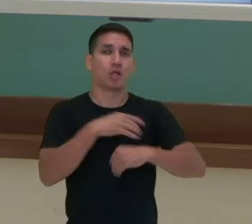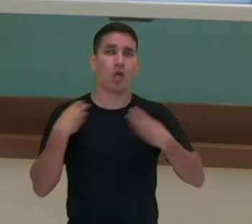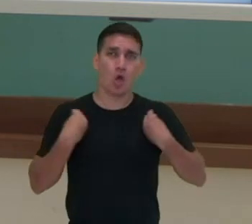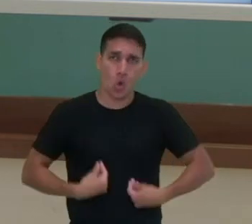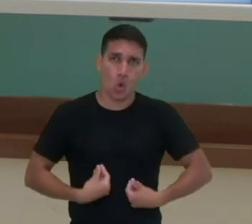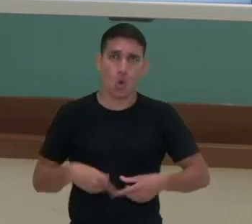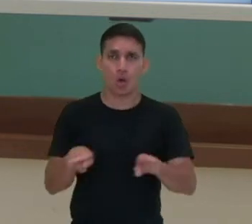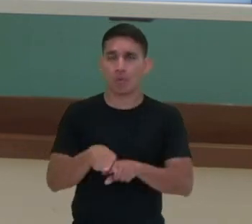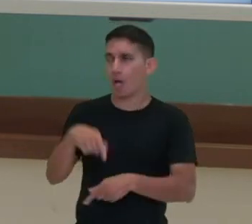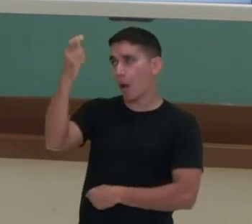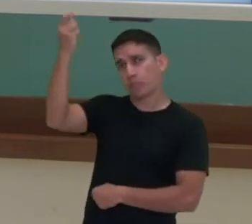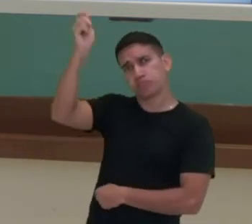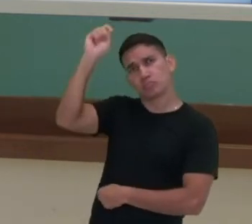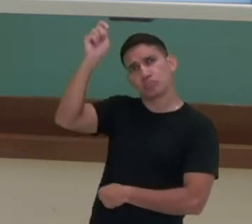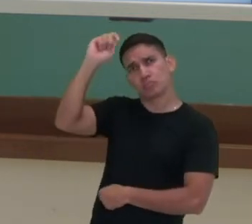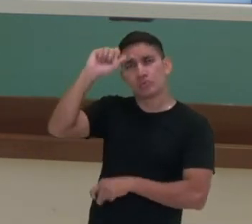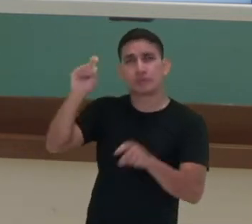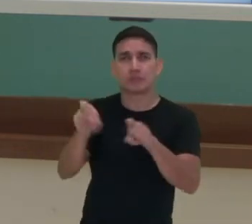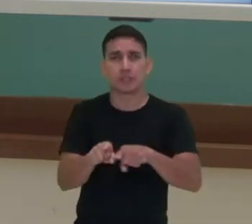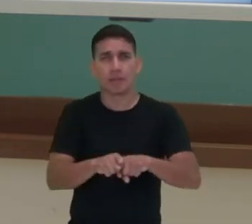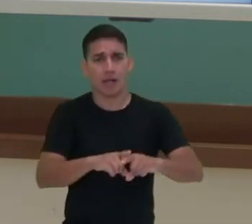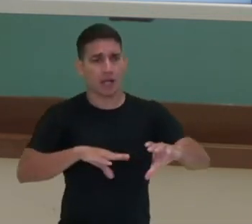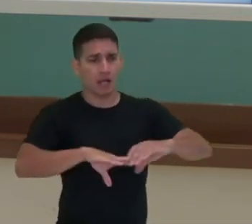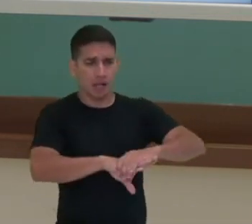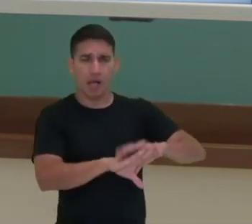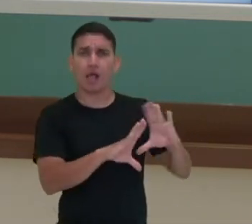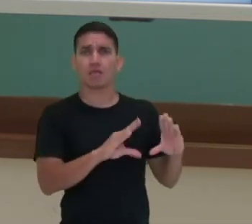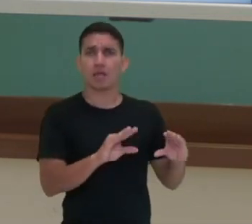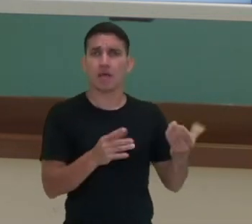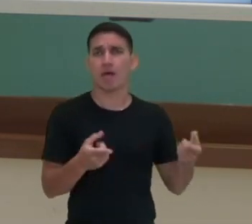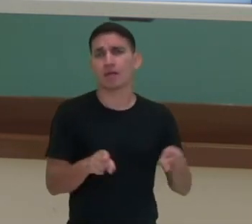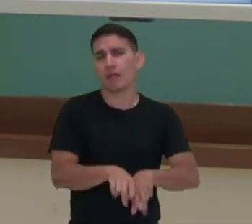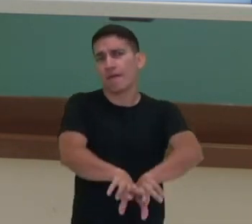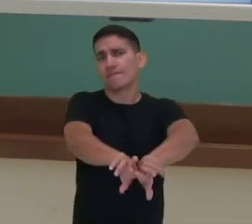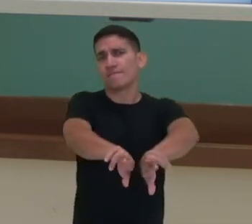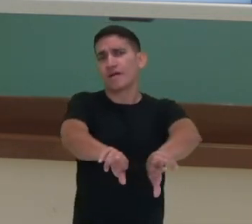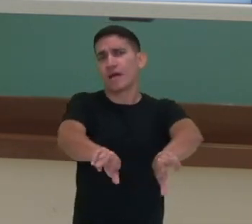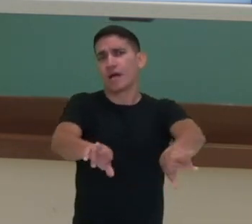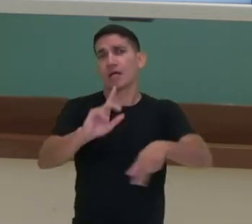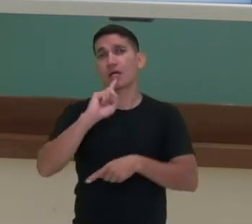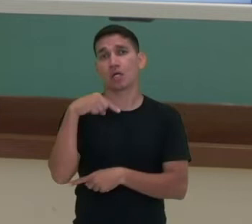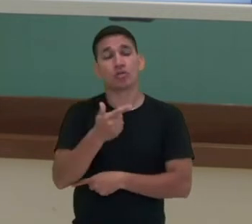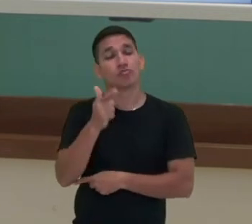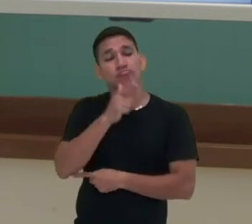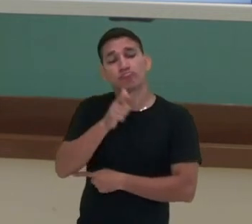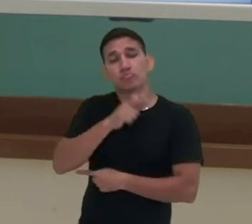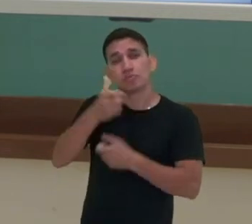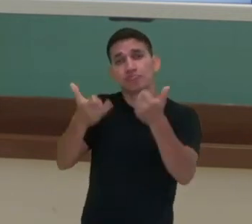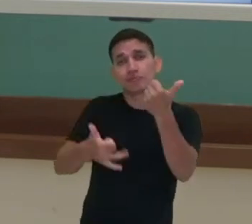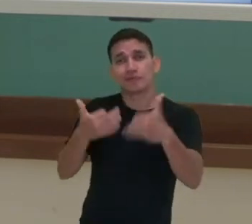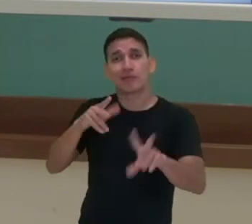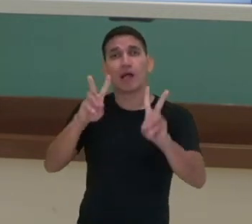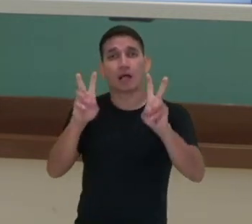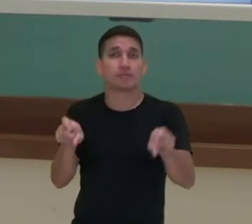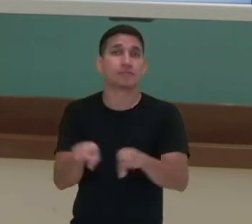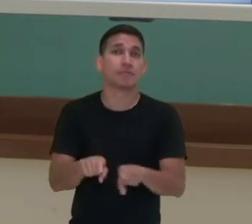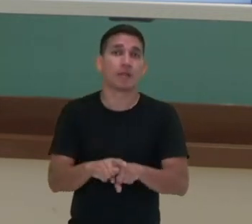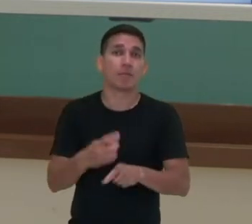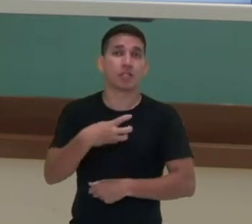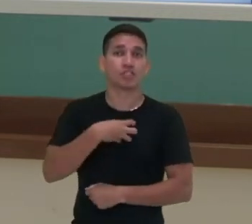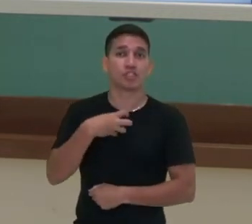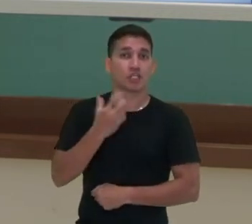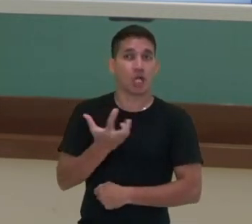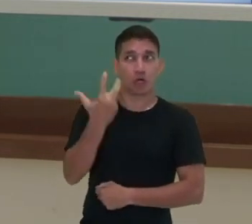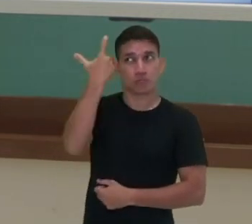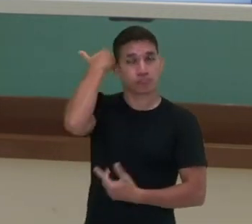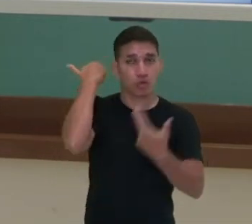um boné que se usa, moda de um tênis, várias coisas a gente pode falar. Moda até do corte de